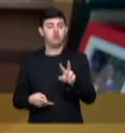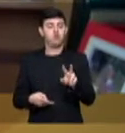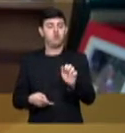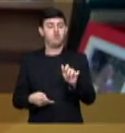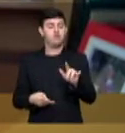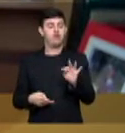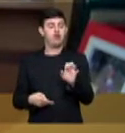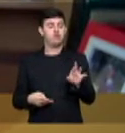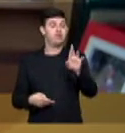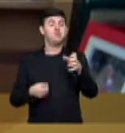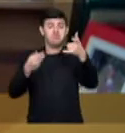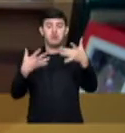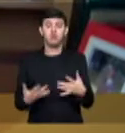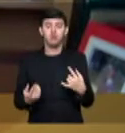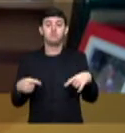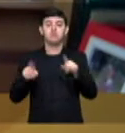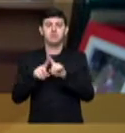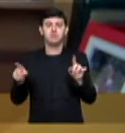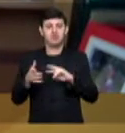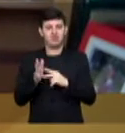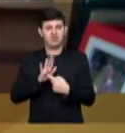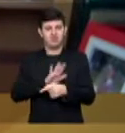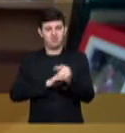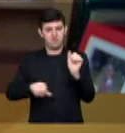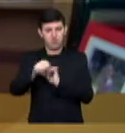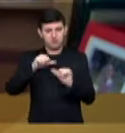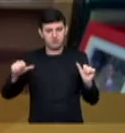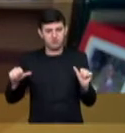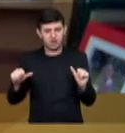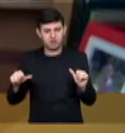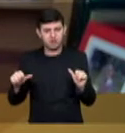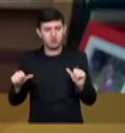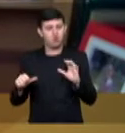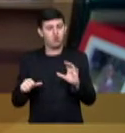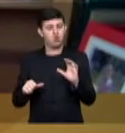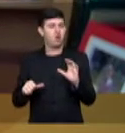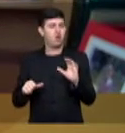de modificação cosmética, mas de